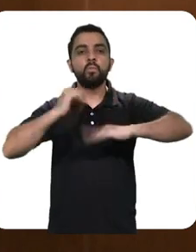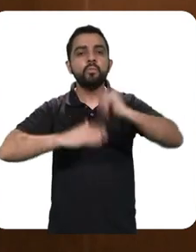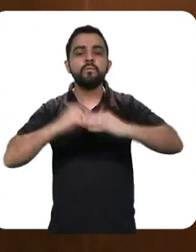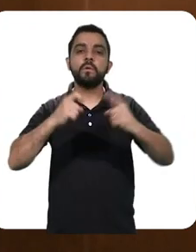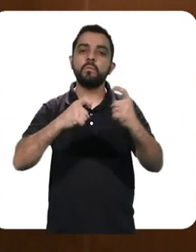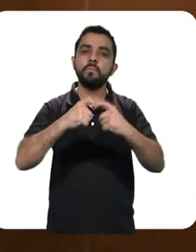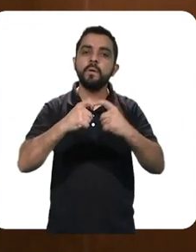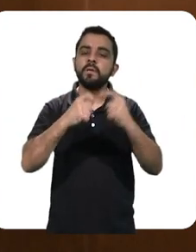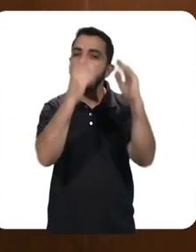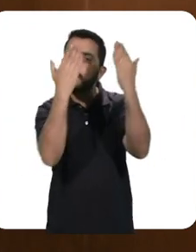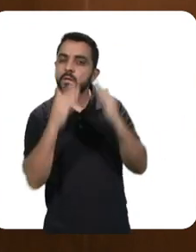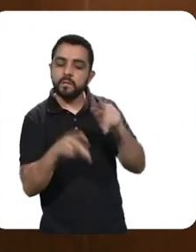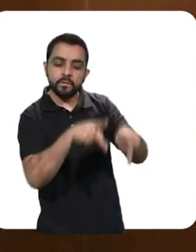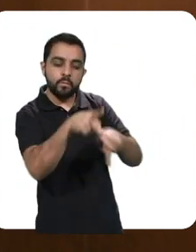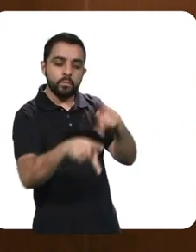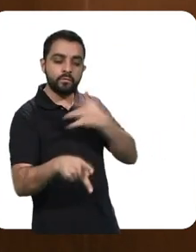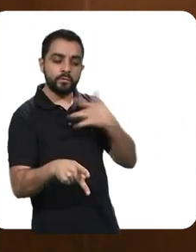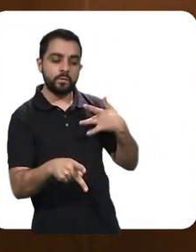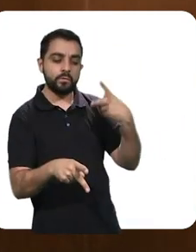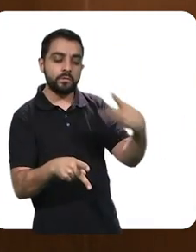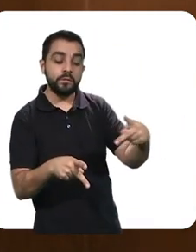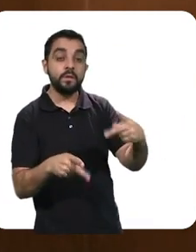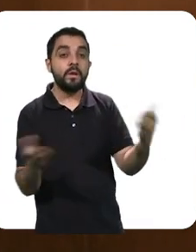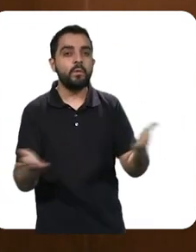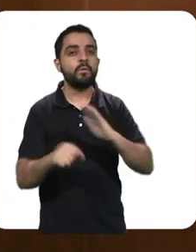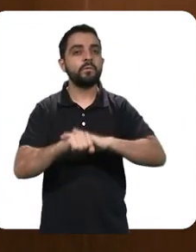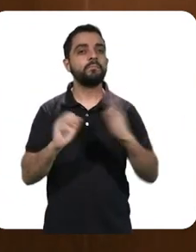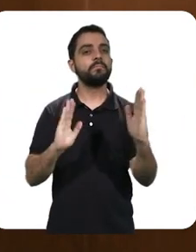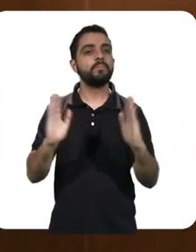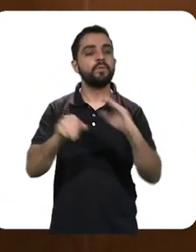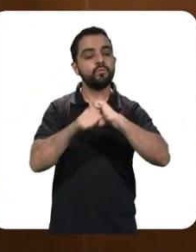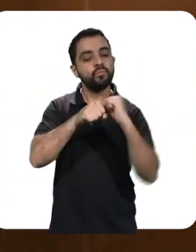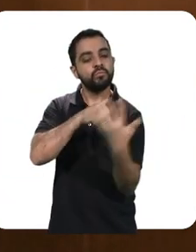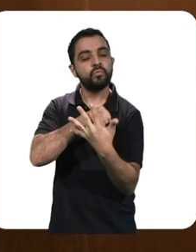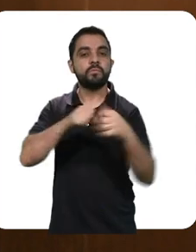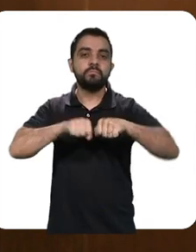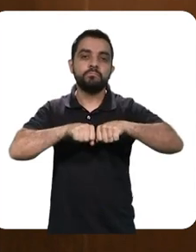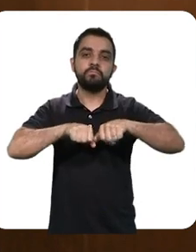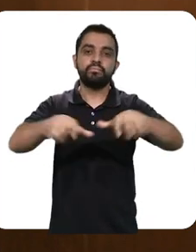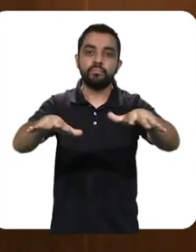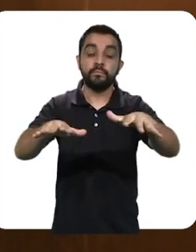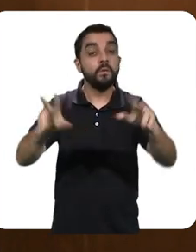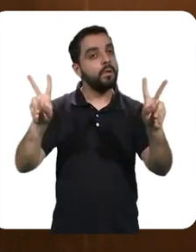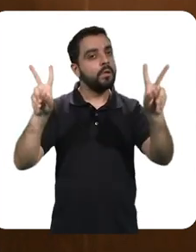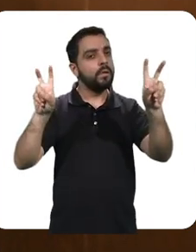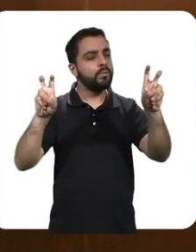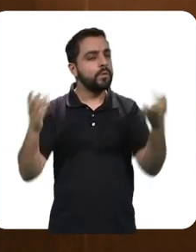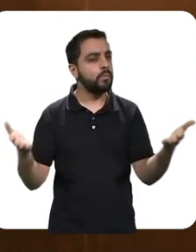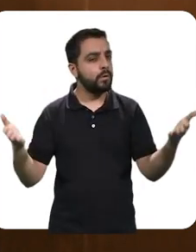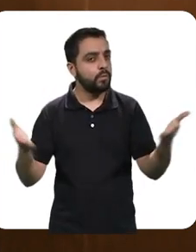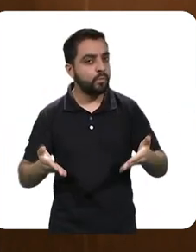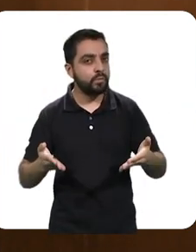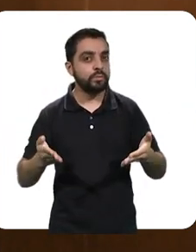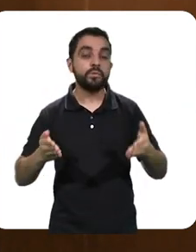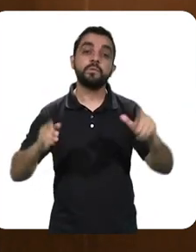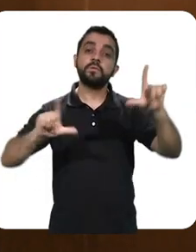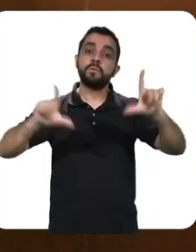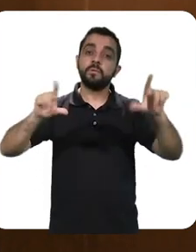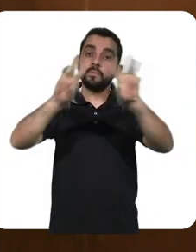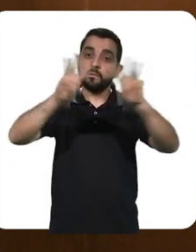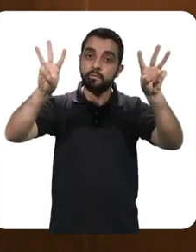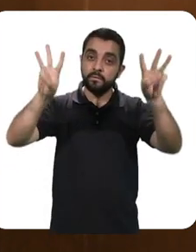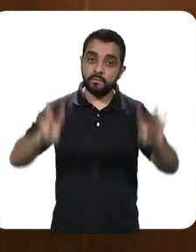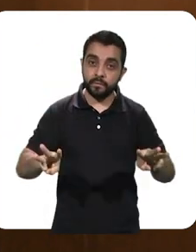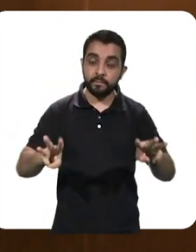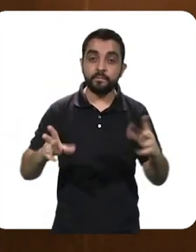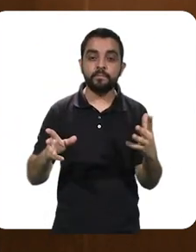Como os especialistas avaliam a saúde coletiva no Brasil nesse momento de pandemia do novo coronavírus? Esse é o tema do